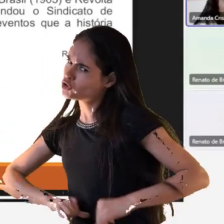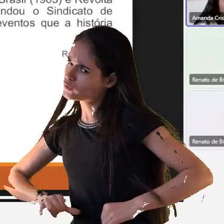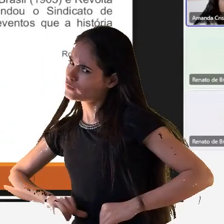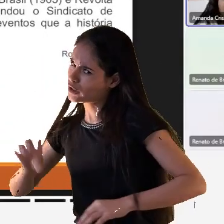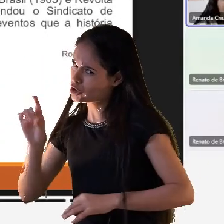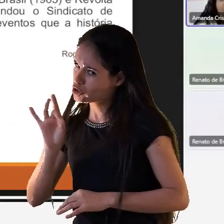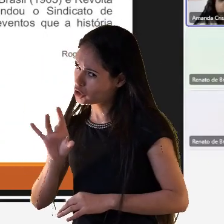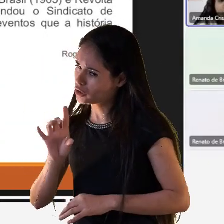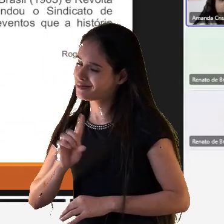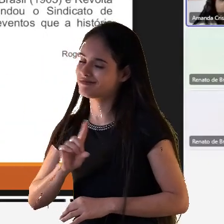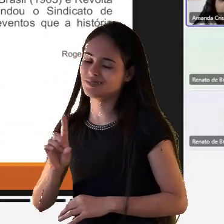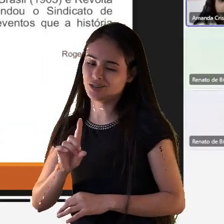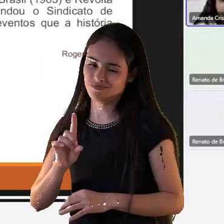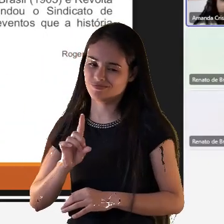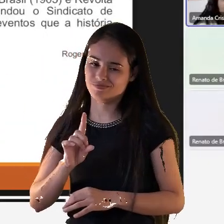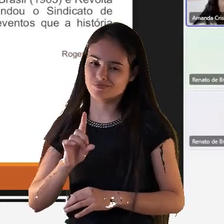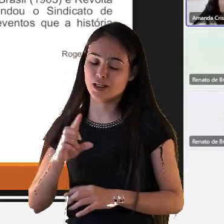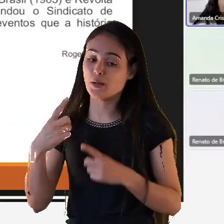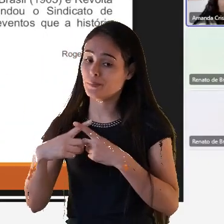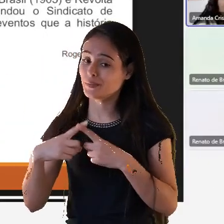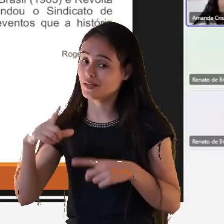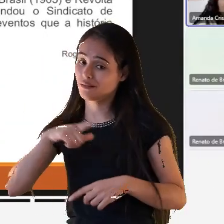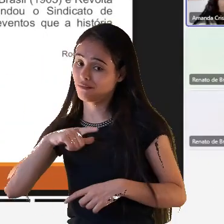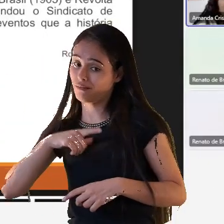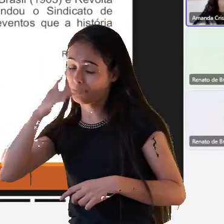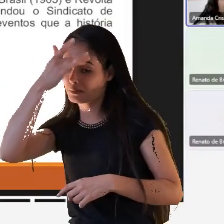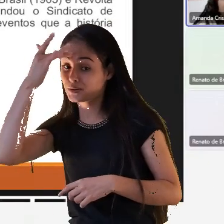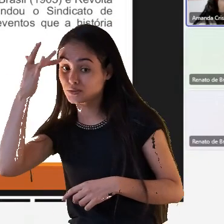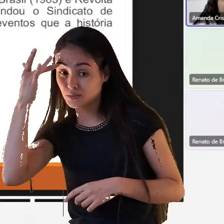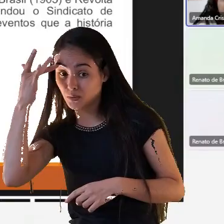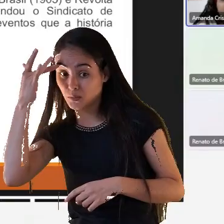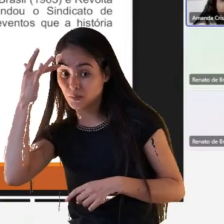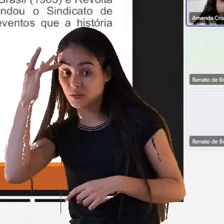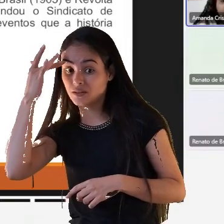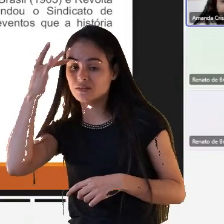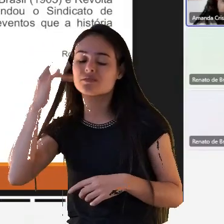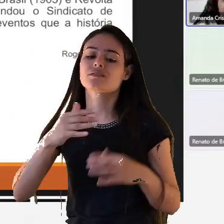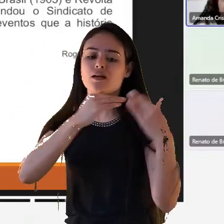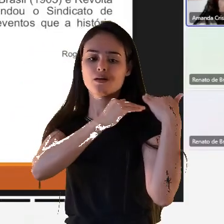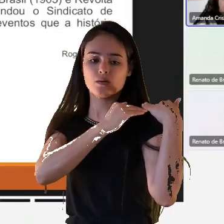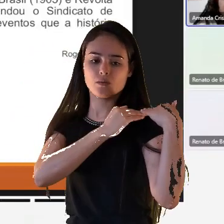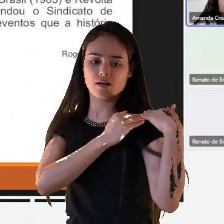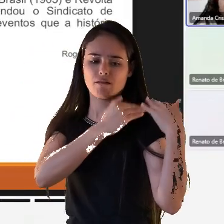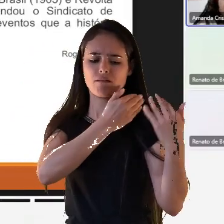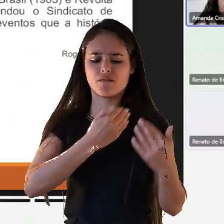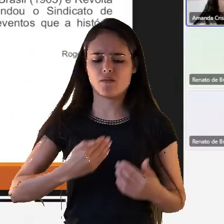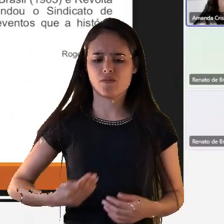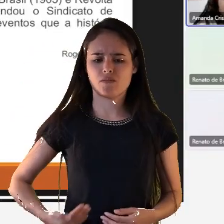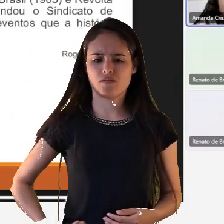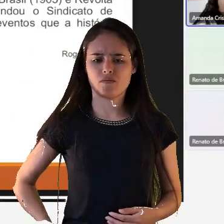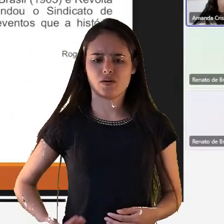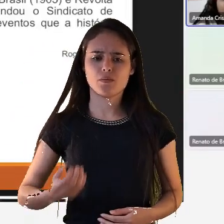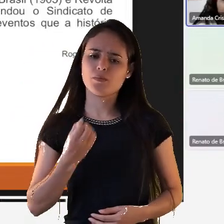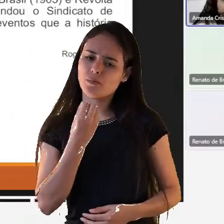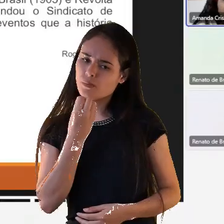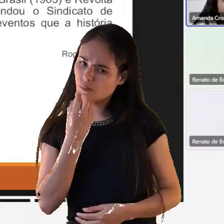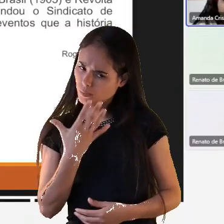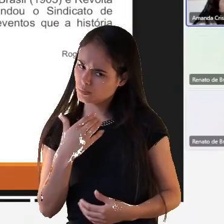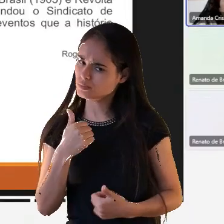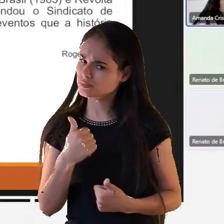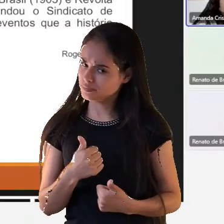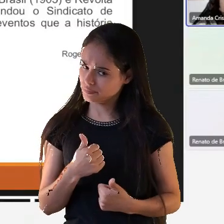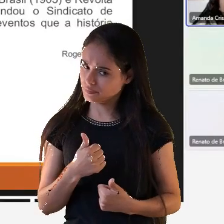tinha, né? Mas nós tivemos sim uma população negra que ocupou